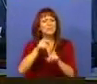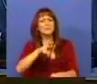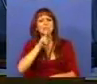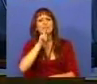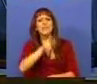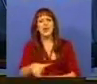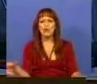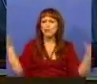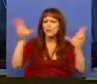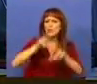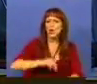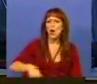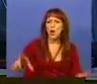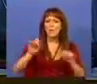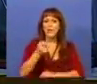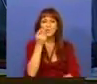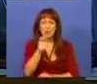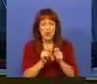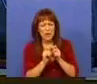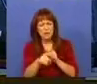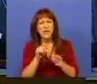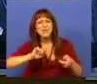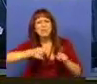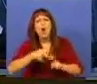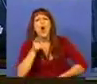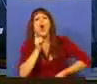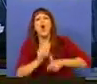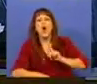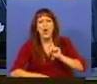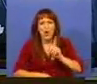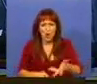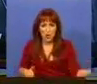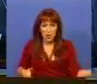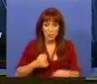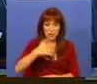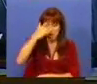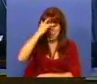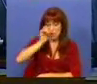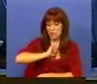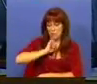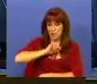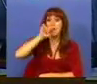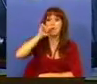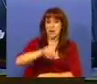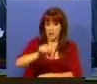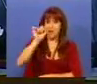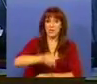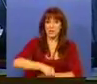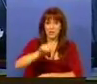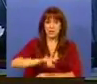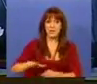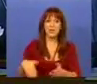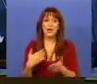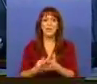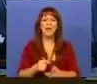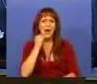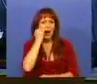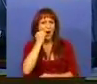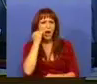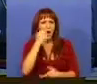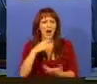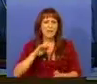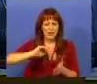responder a novas e pouco definidas ameaças. No nosso entender, isso sim constitui uma